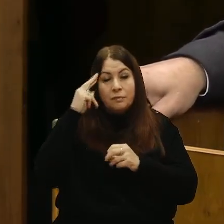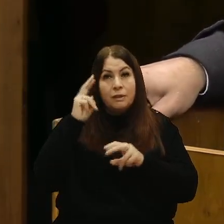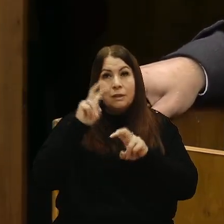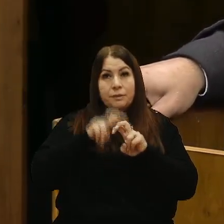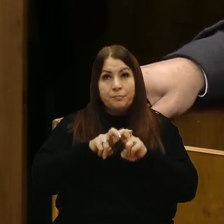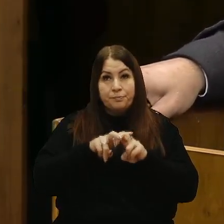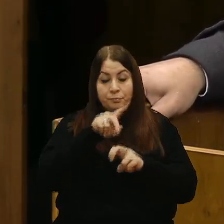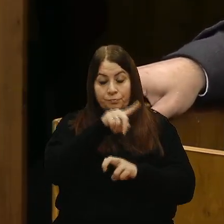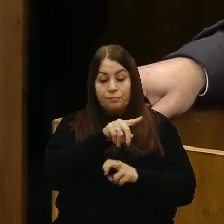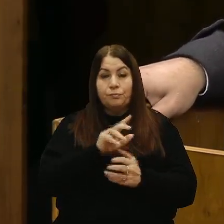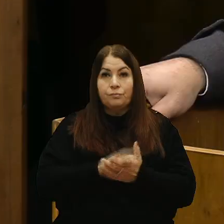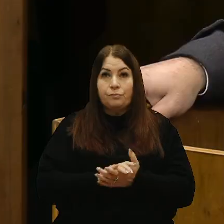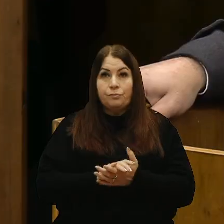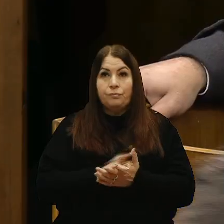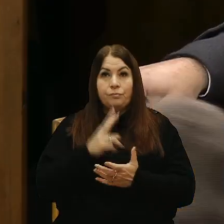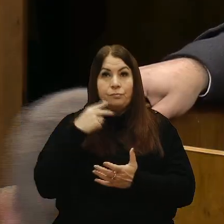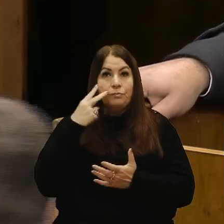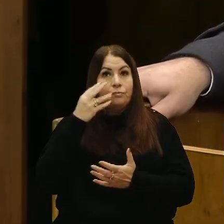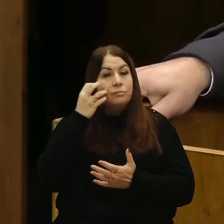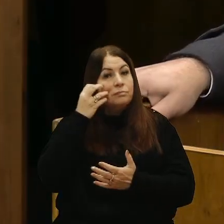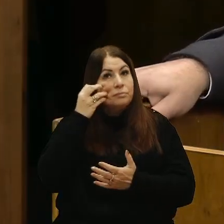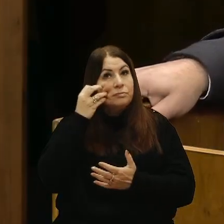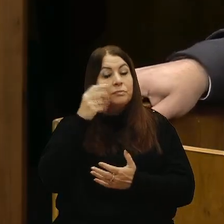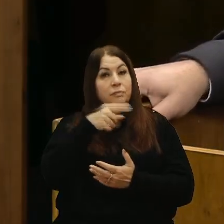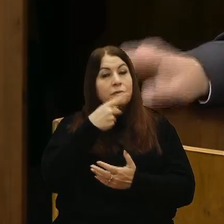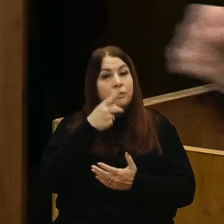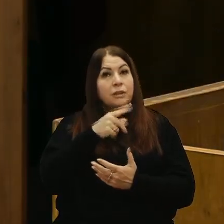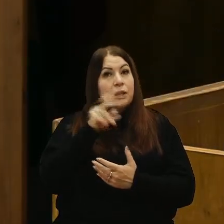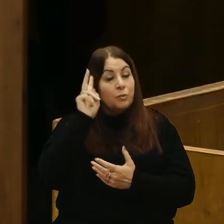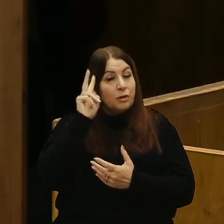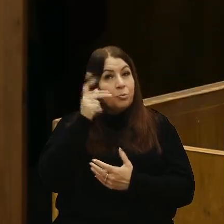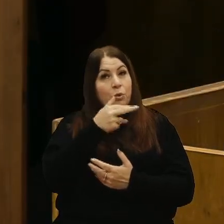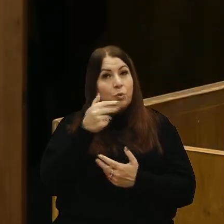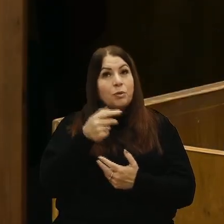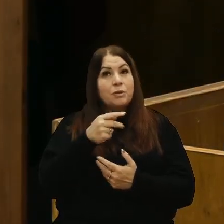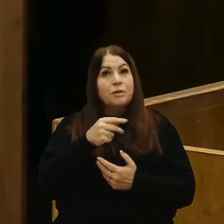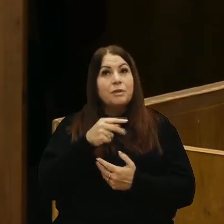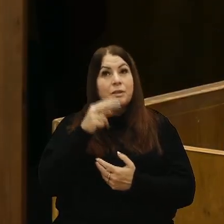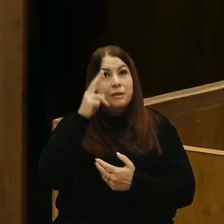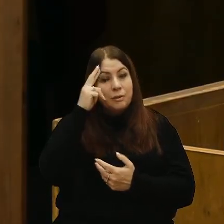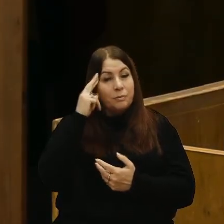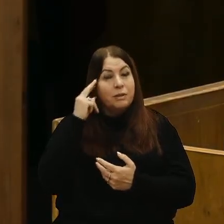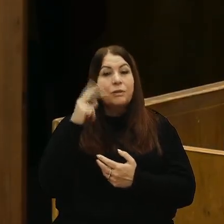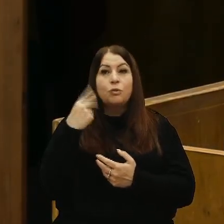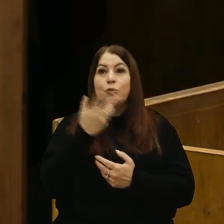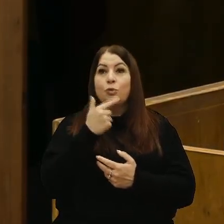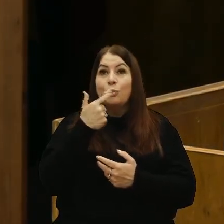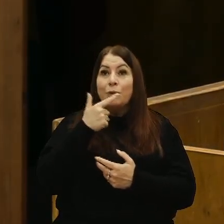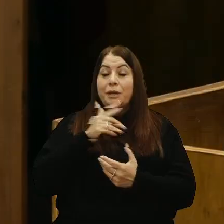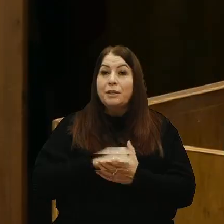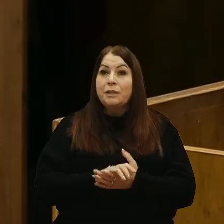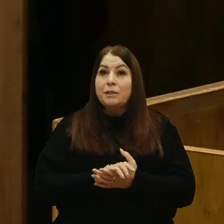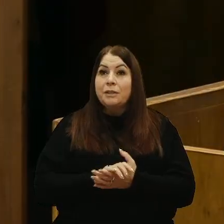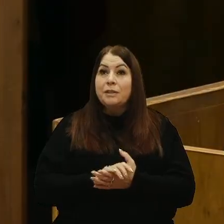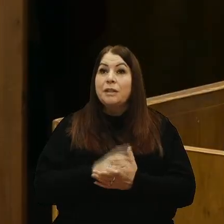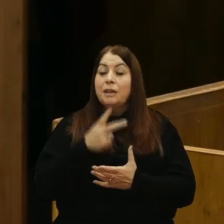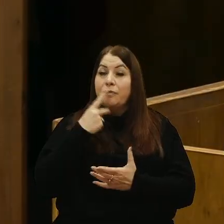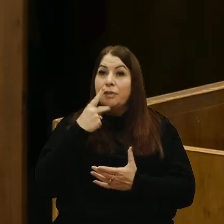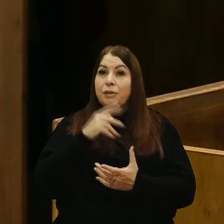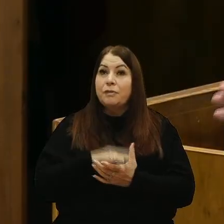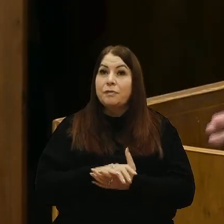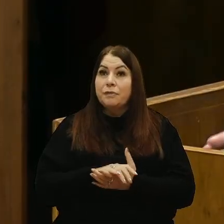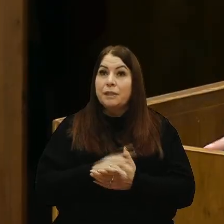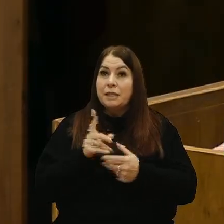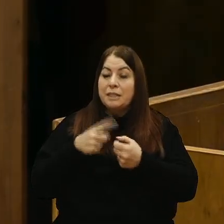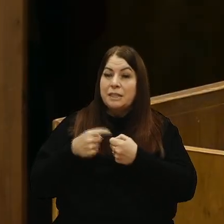onde o vereador Jack estava. E eu lembro de uma coisa que o vereador Rafael falou e todo mundo riu, que era o seguinte: